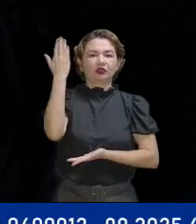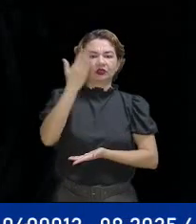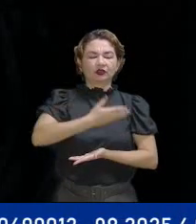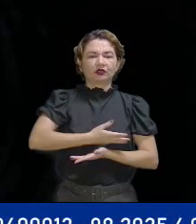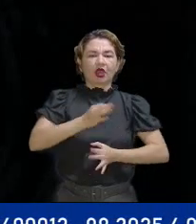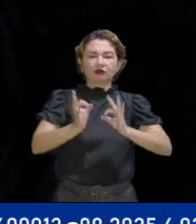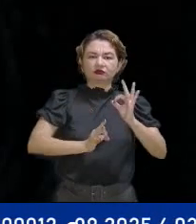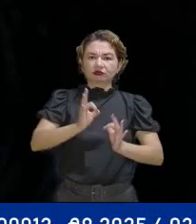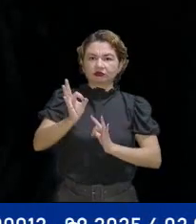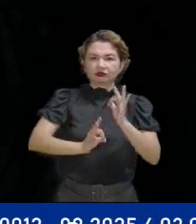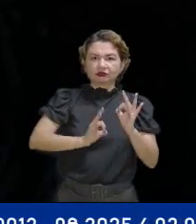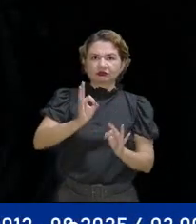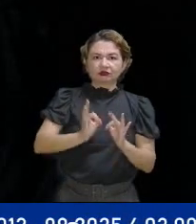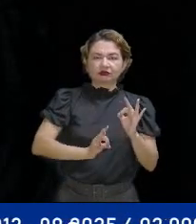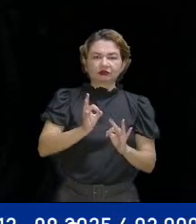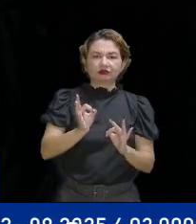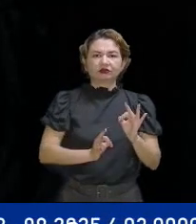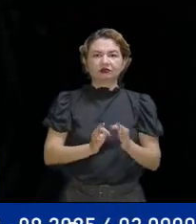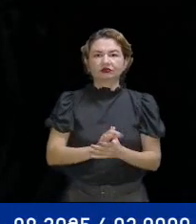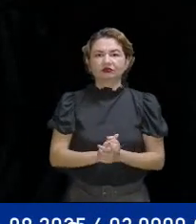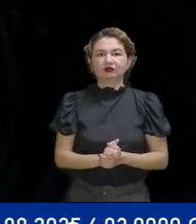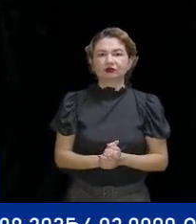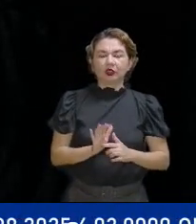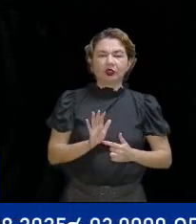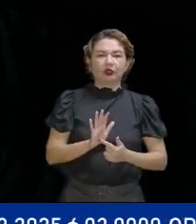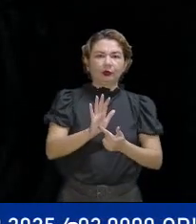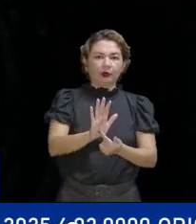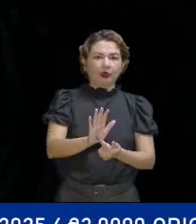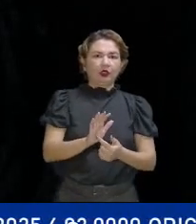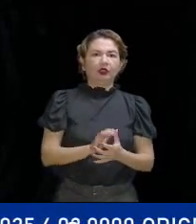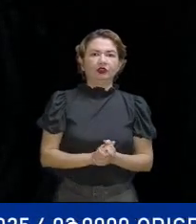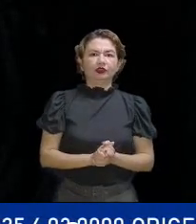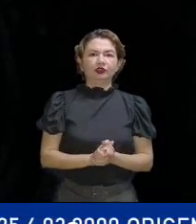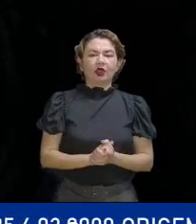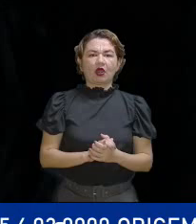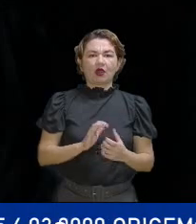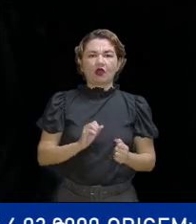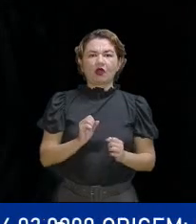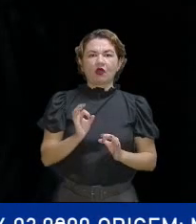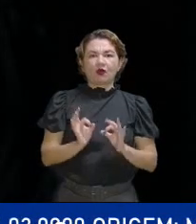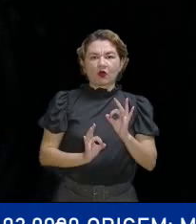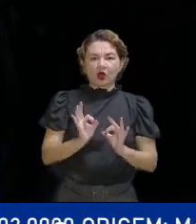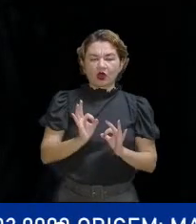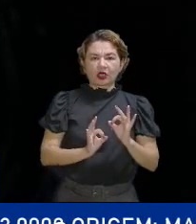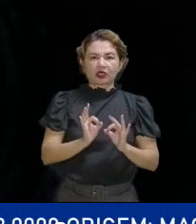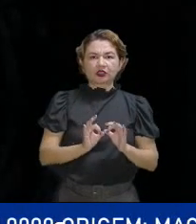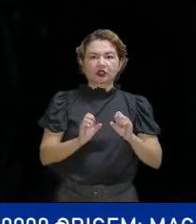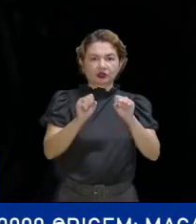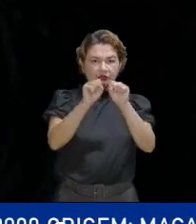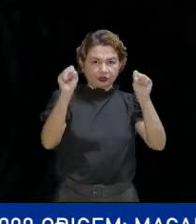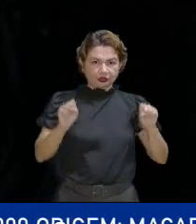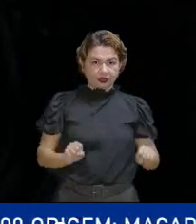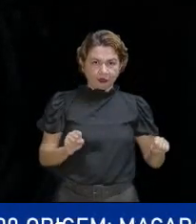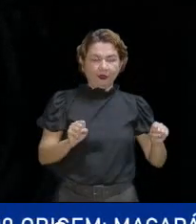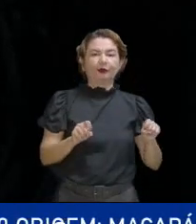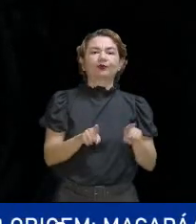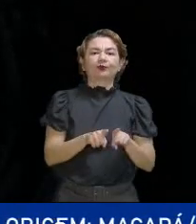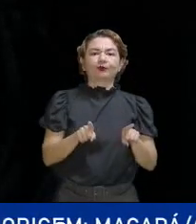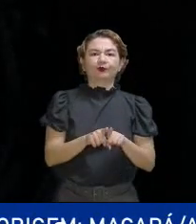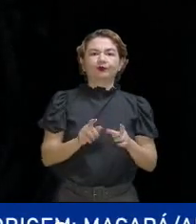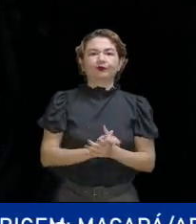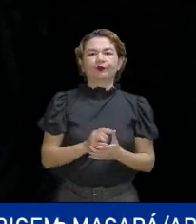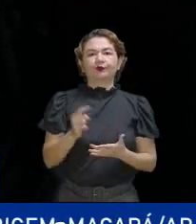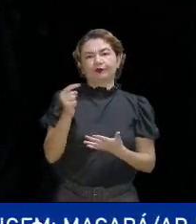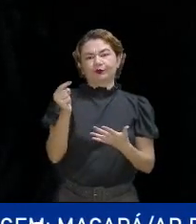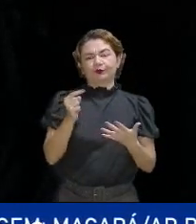contas julgadas como não prestadas representam um mecanismo de correção e reintegração do sistema, desde que observados